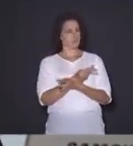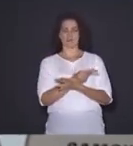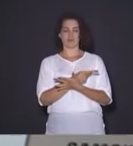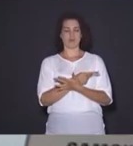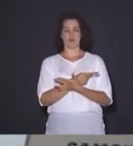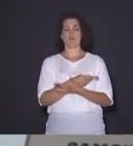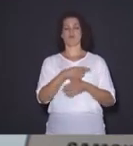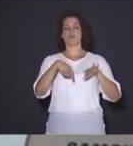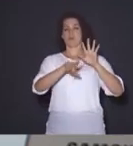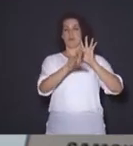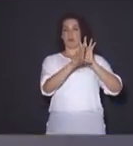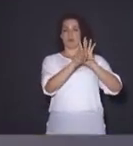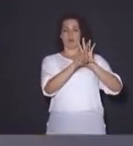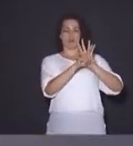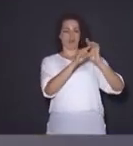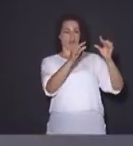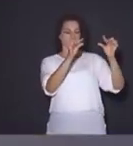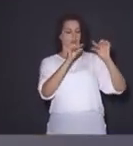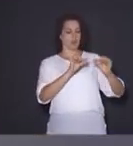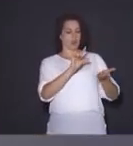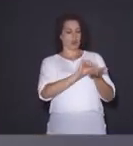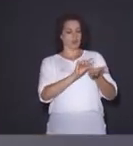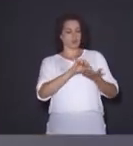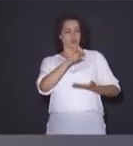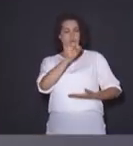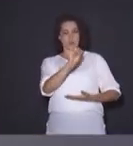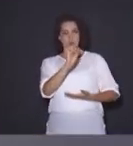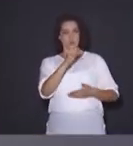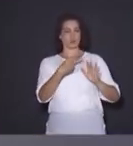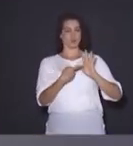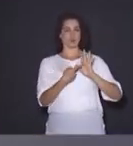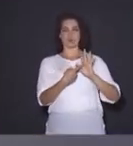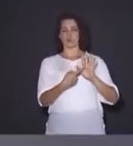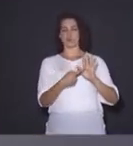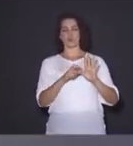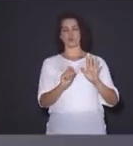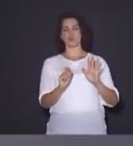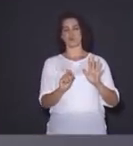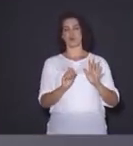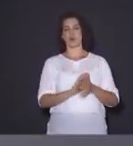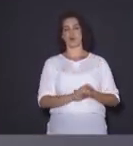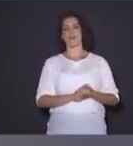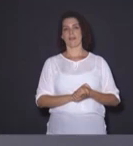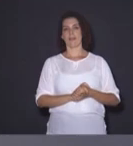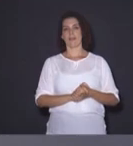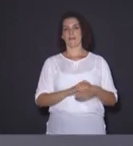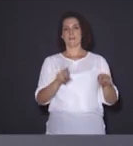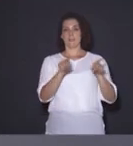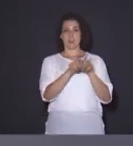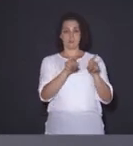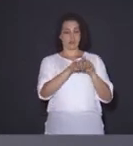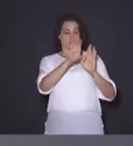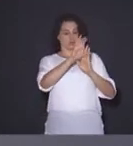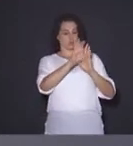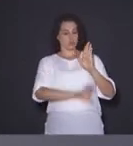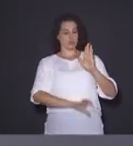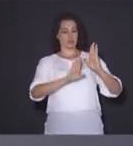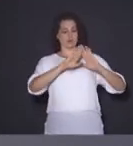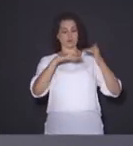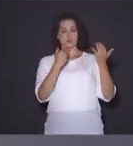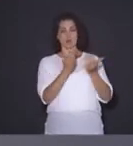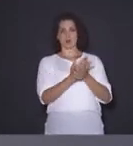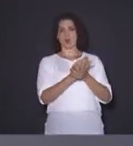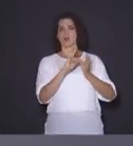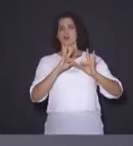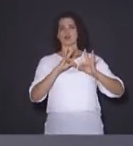tem o seu artigo 8º né e que defende que o destaque nos currículos escolares de todos os